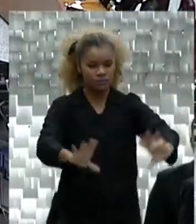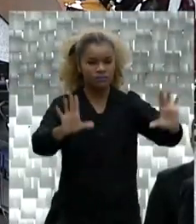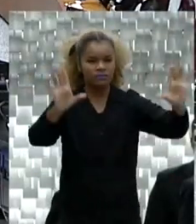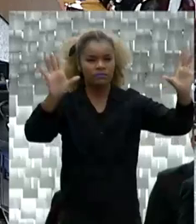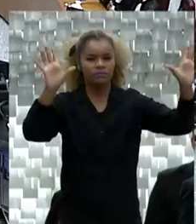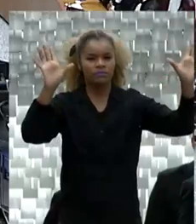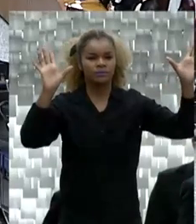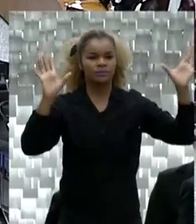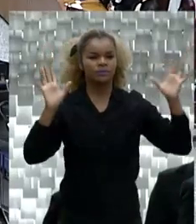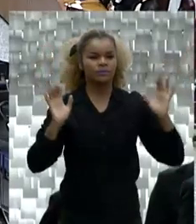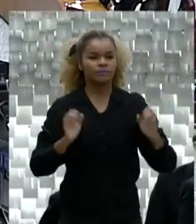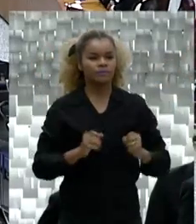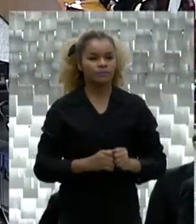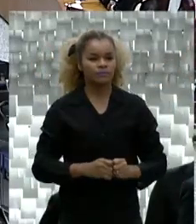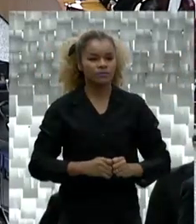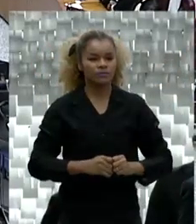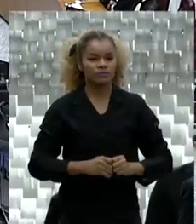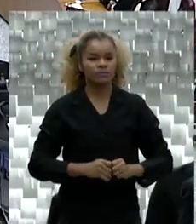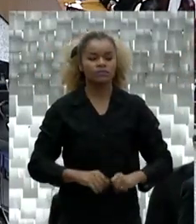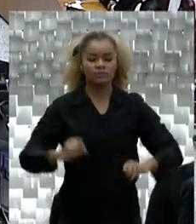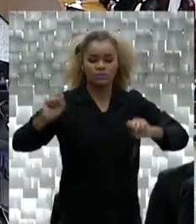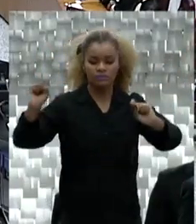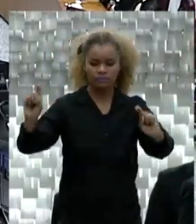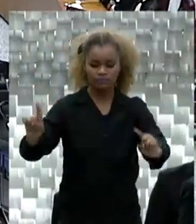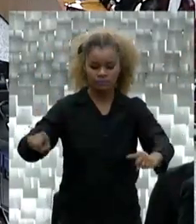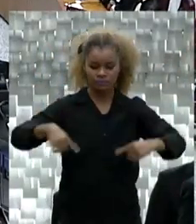ó liberdade,